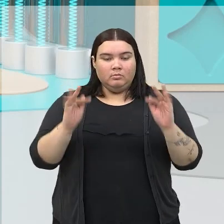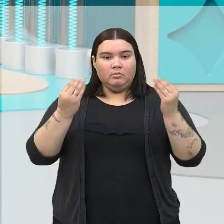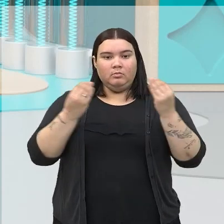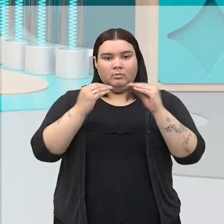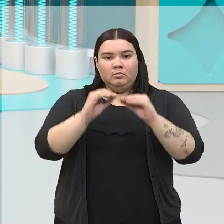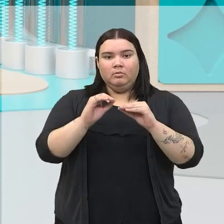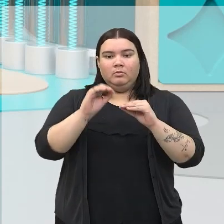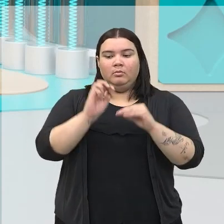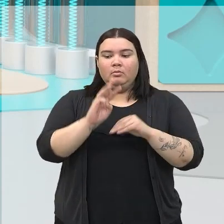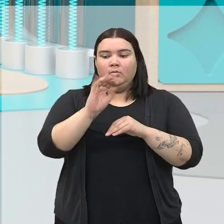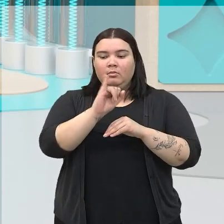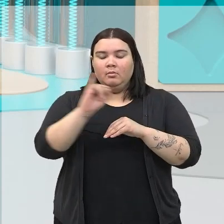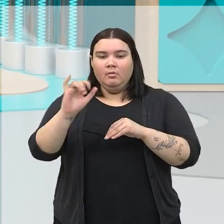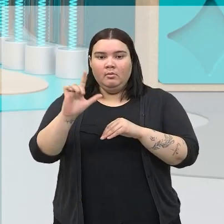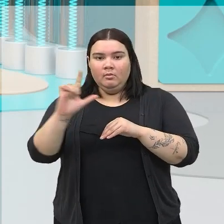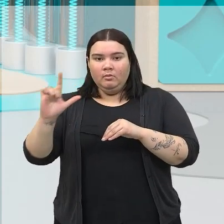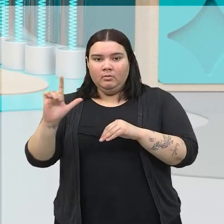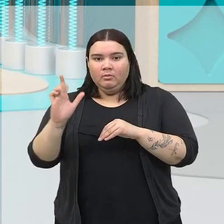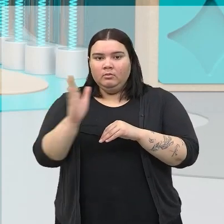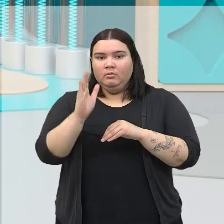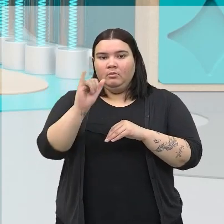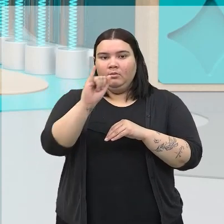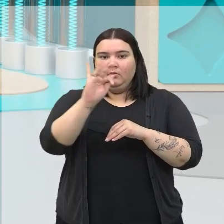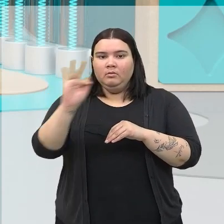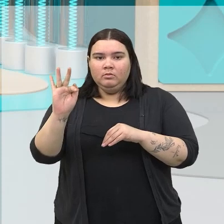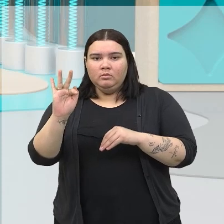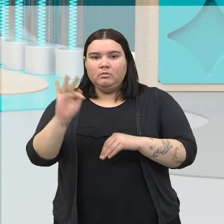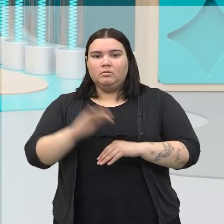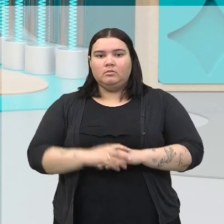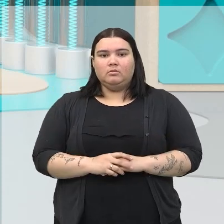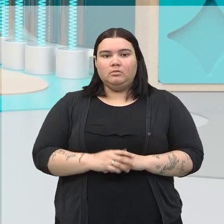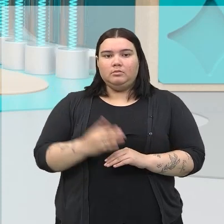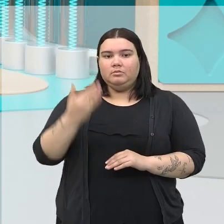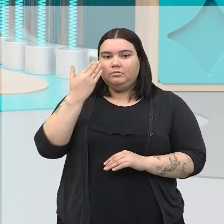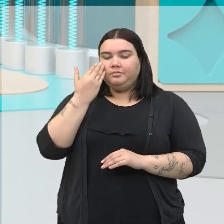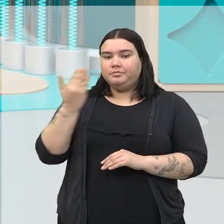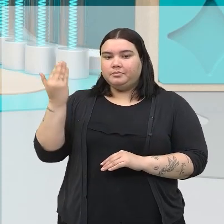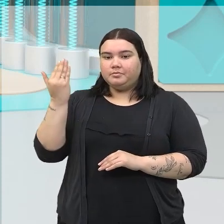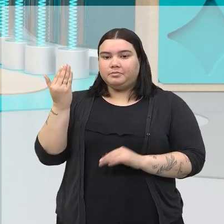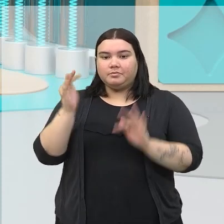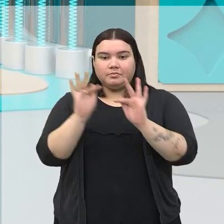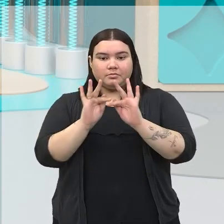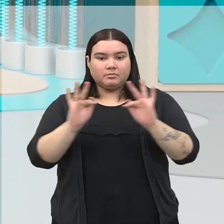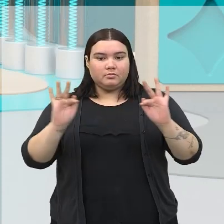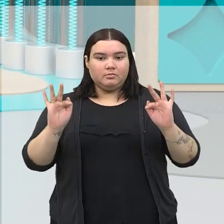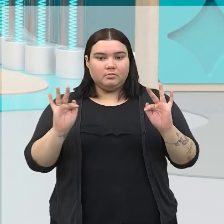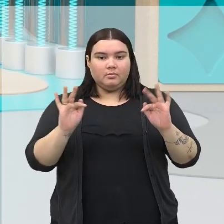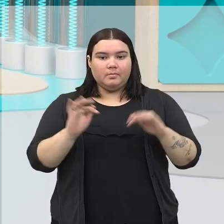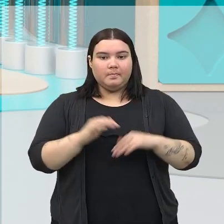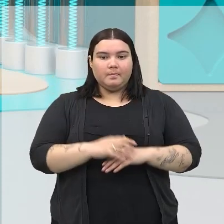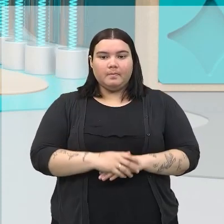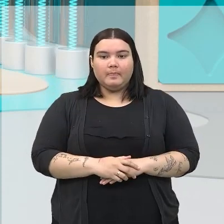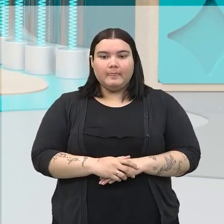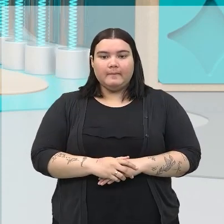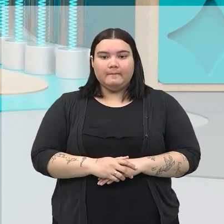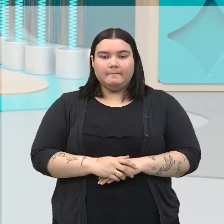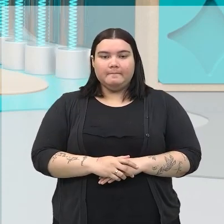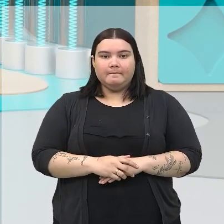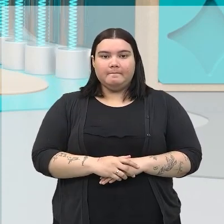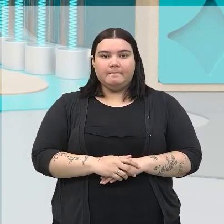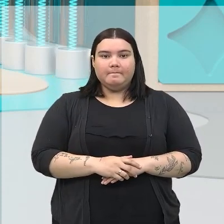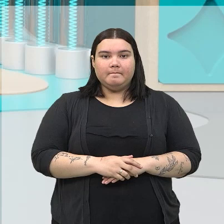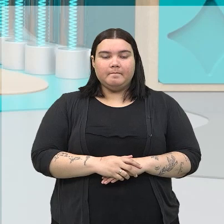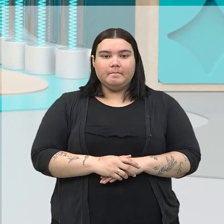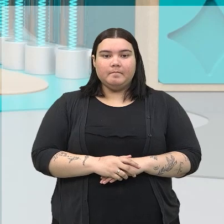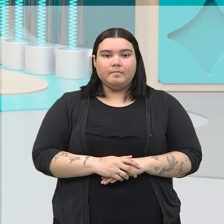if. If, que é o se. If you call, I will go and meet you. If you call, I will